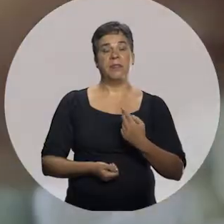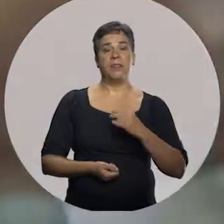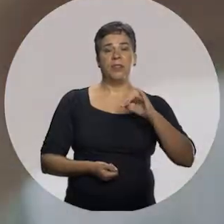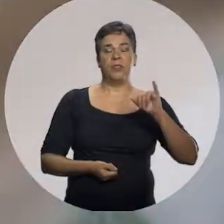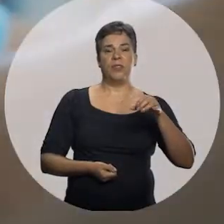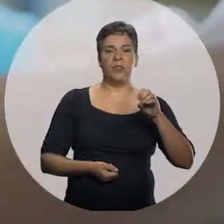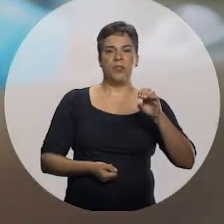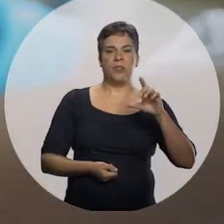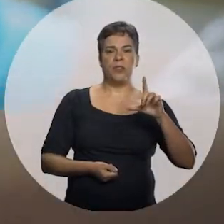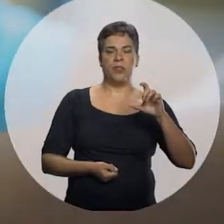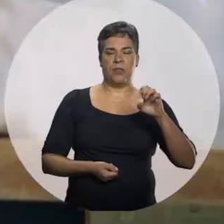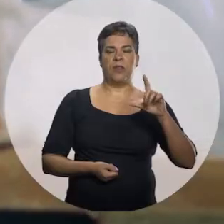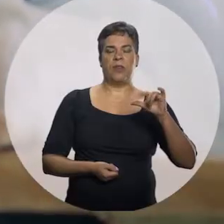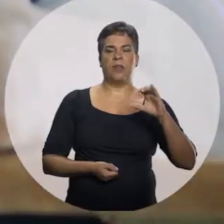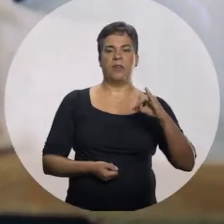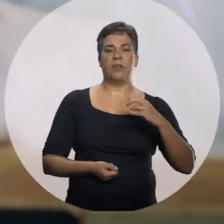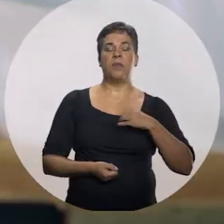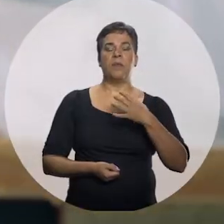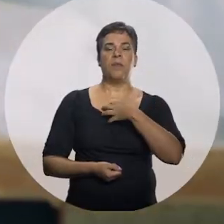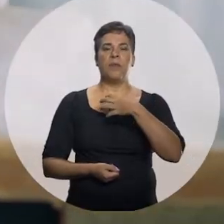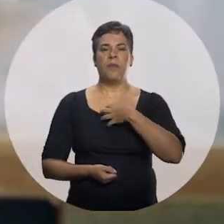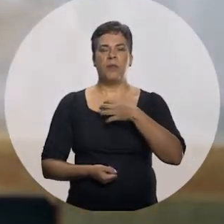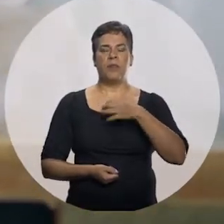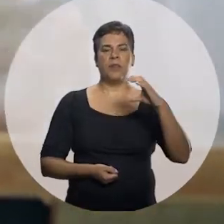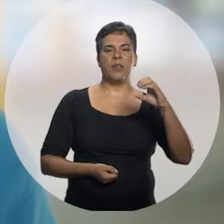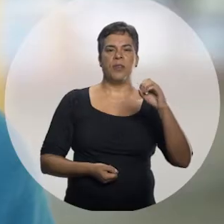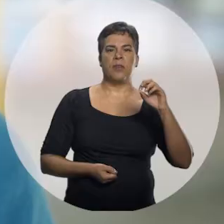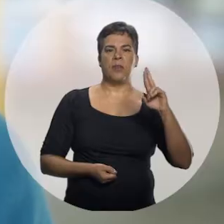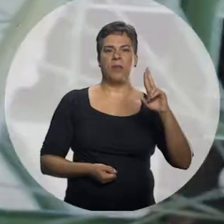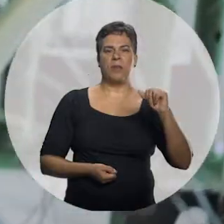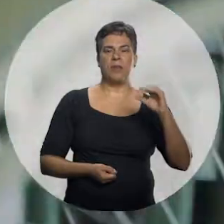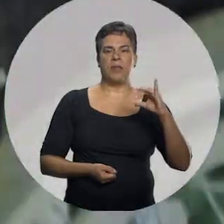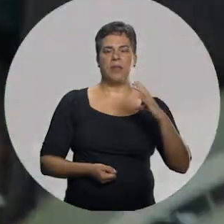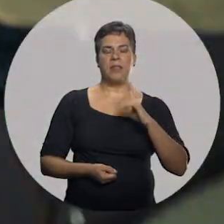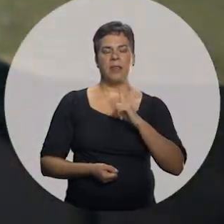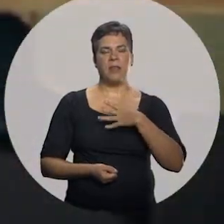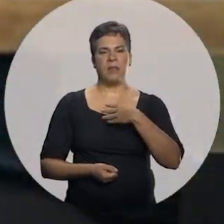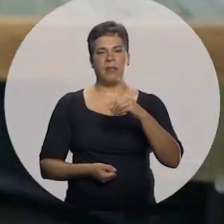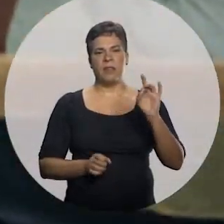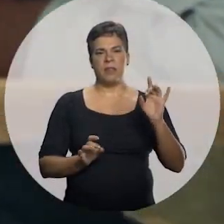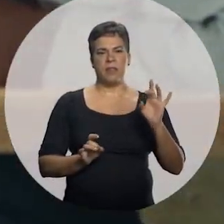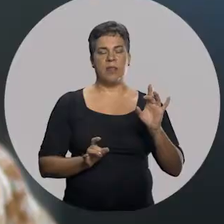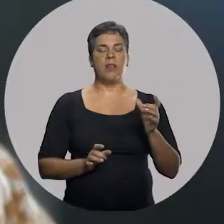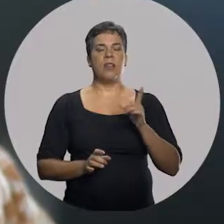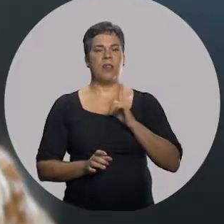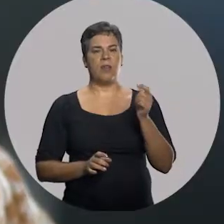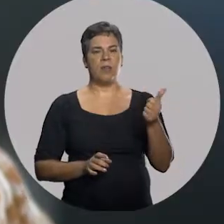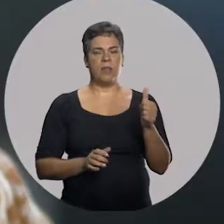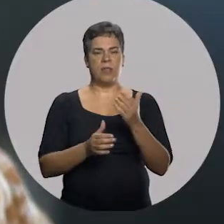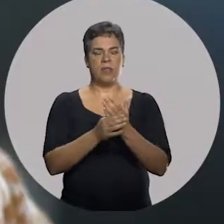Sou Joelson de Jesus Santos, moro em Coraci, tenho um filho especial. Eu tenho 11 anos